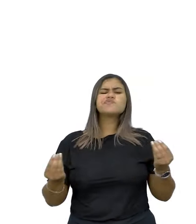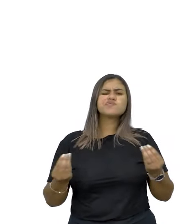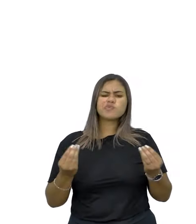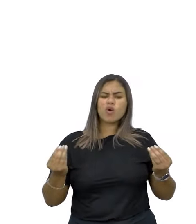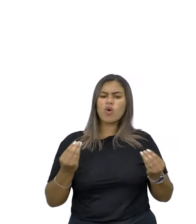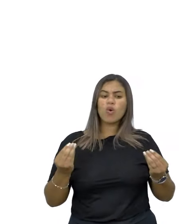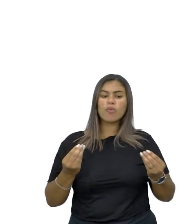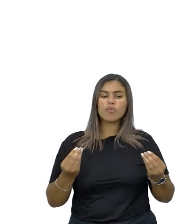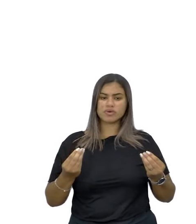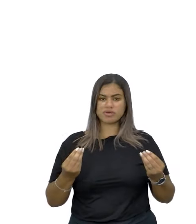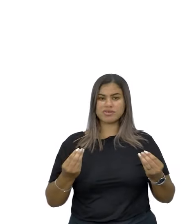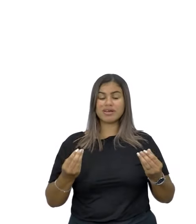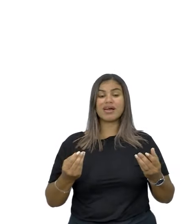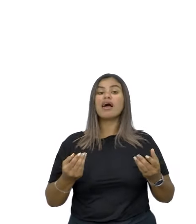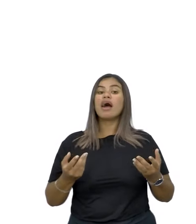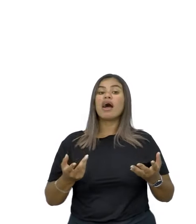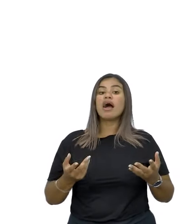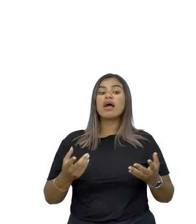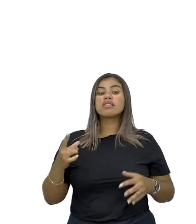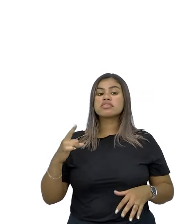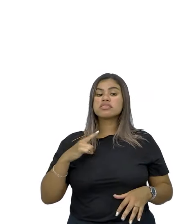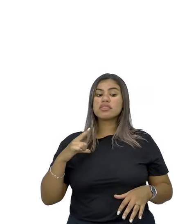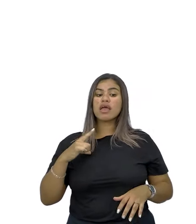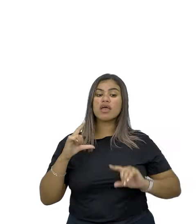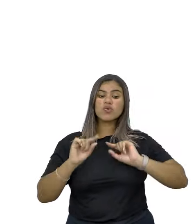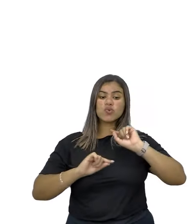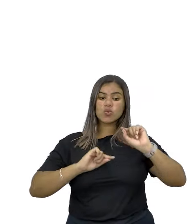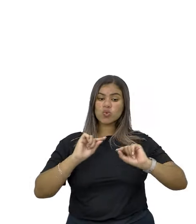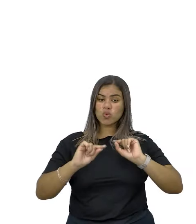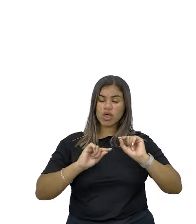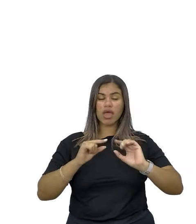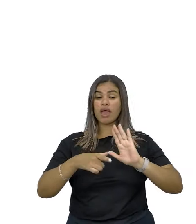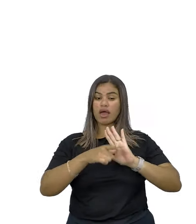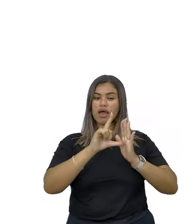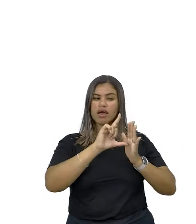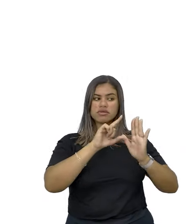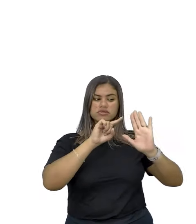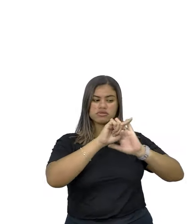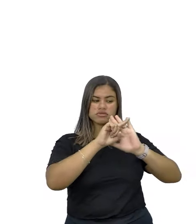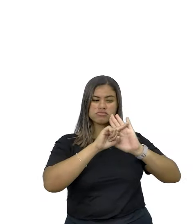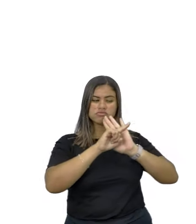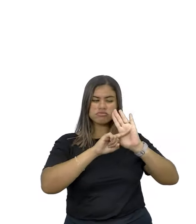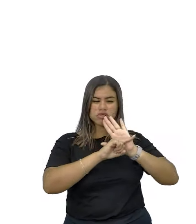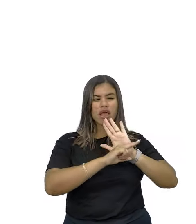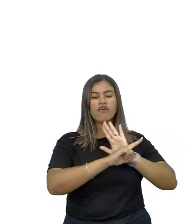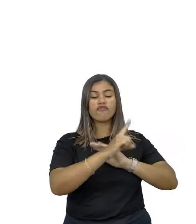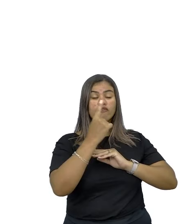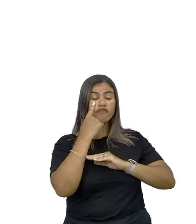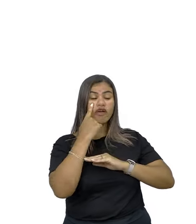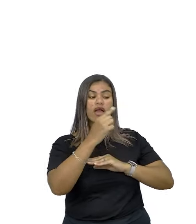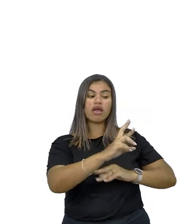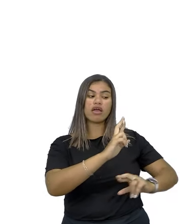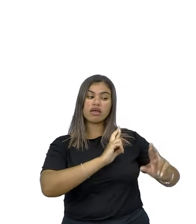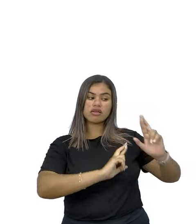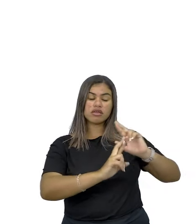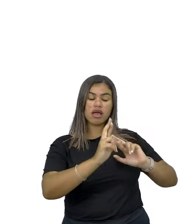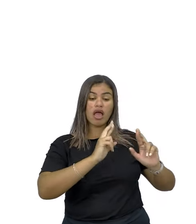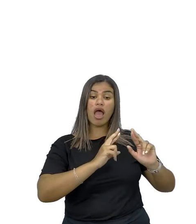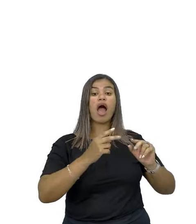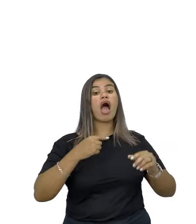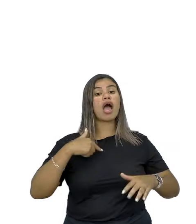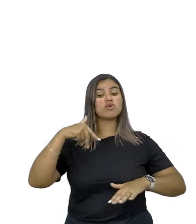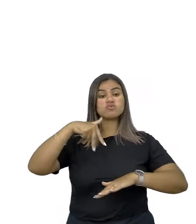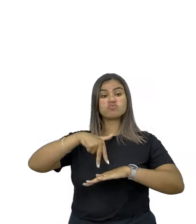fez o quê? Olha o que ele fala para nós. Depois de uma breve sondagem das respostas dos estudantes, faça a correção oral e escrita